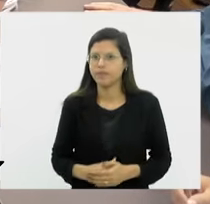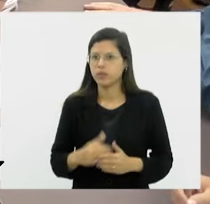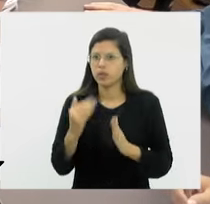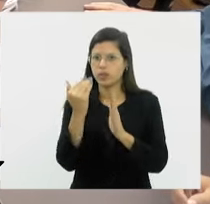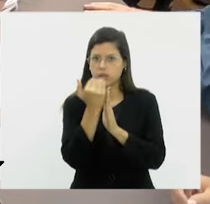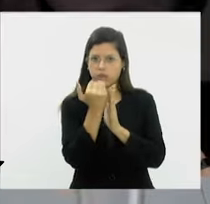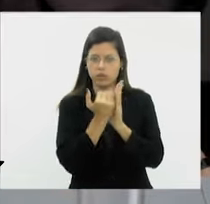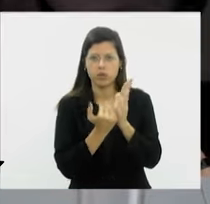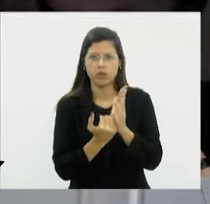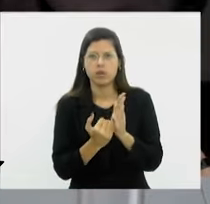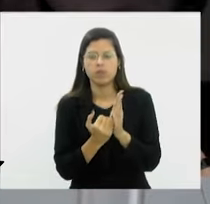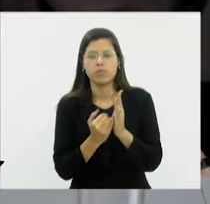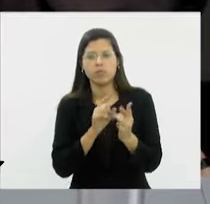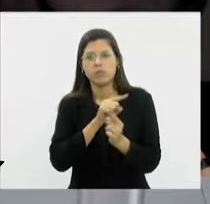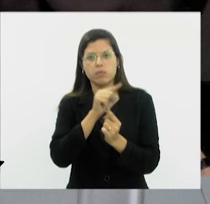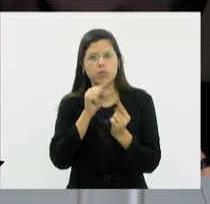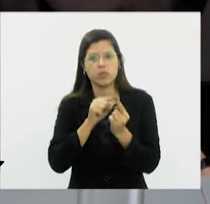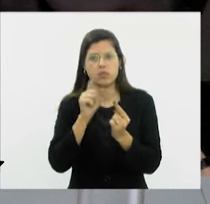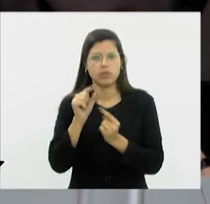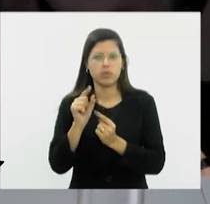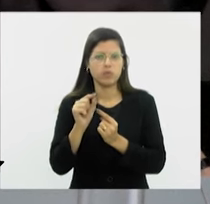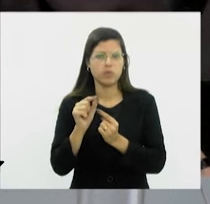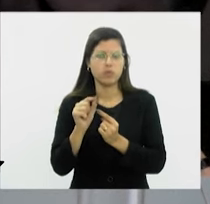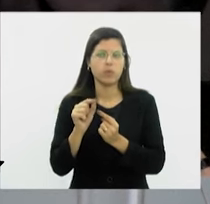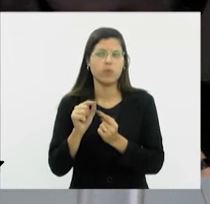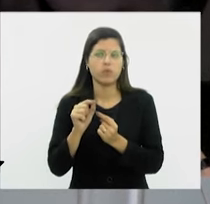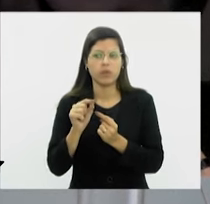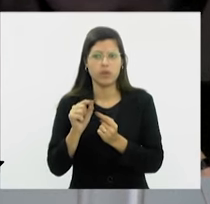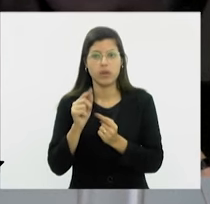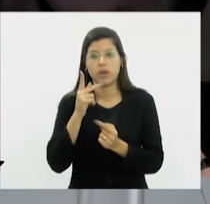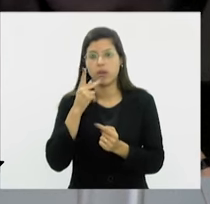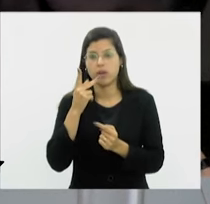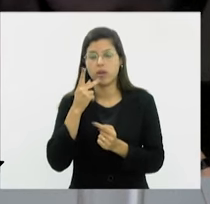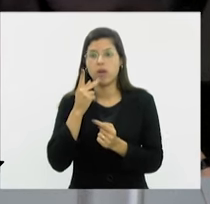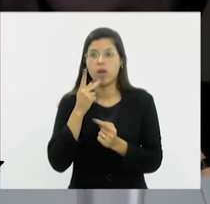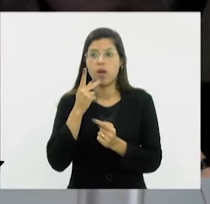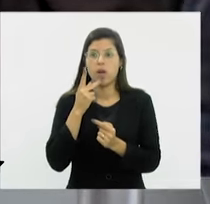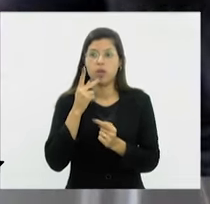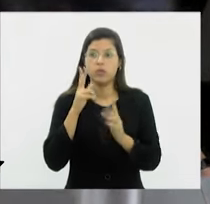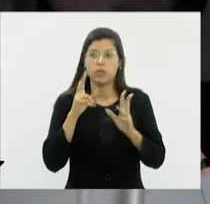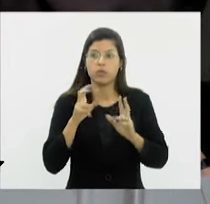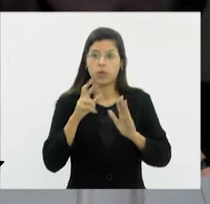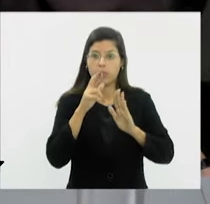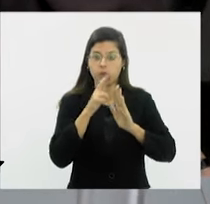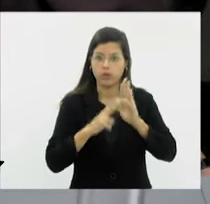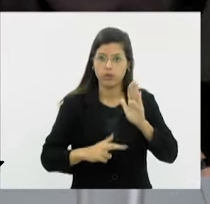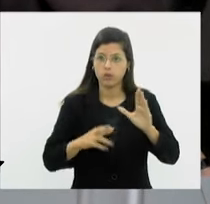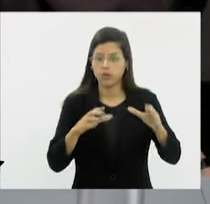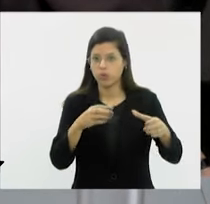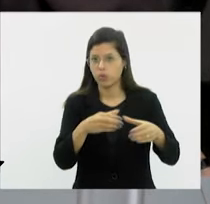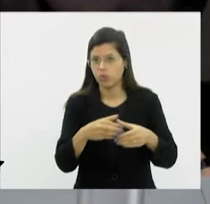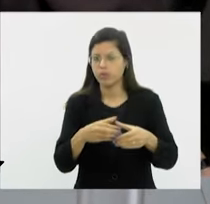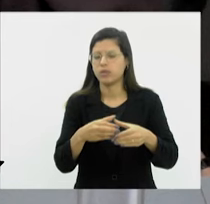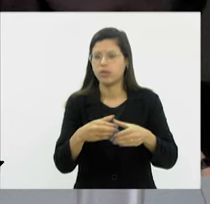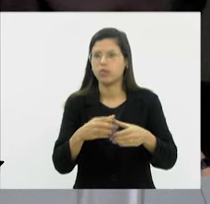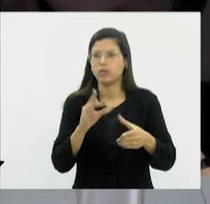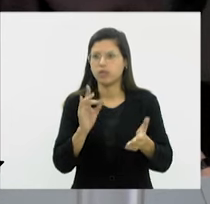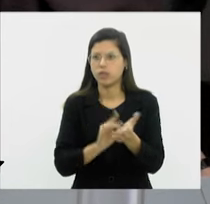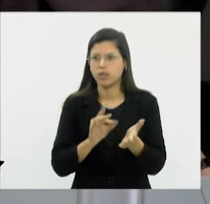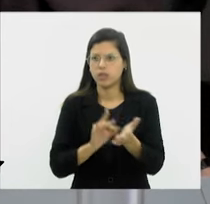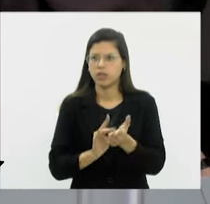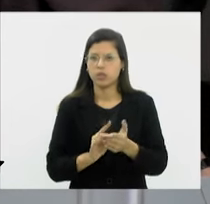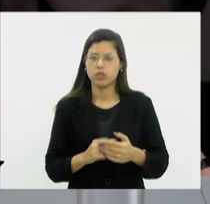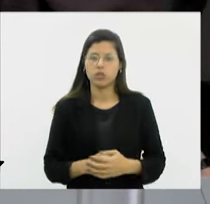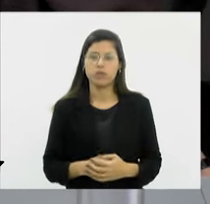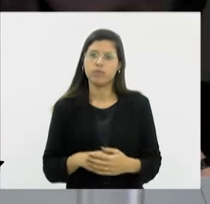ele visa, né, trabalhar em cima dos relatórios das comissões da verdade, inclusive o da Comissão da